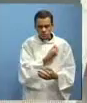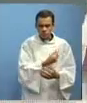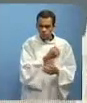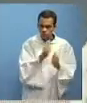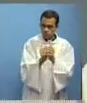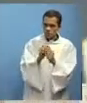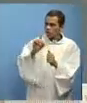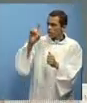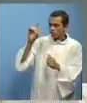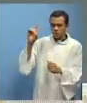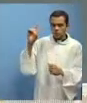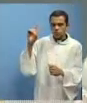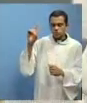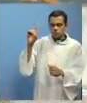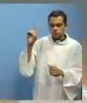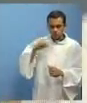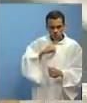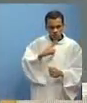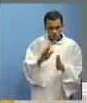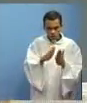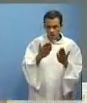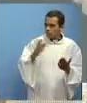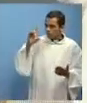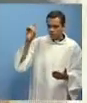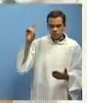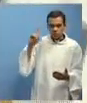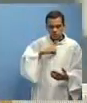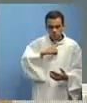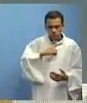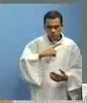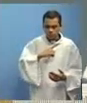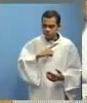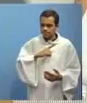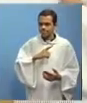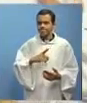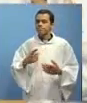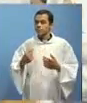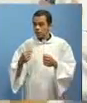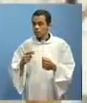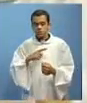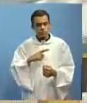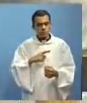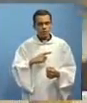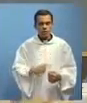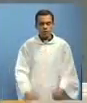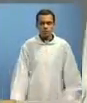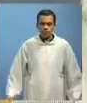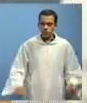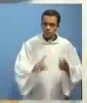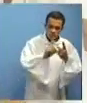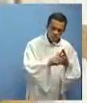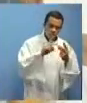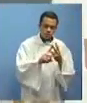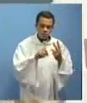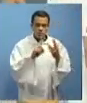se não é uma igreja onde vive essa palavra em três coisas fundamentais do evangelho de hoje que a sagrada família ensina para que